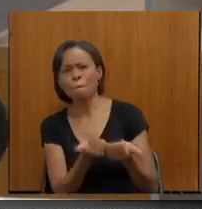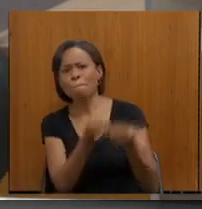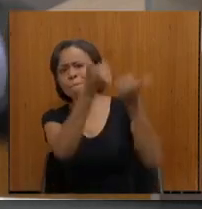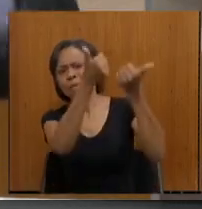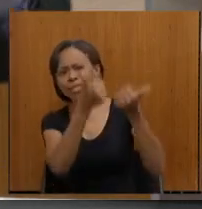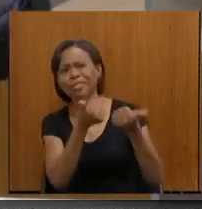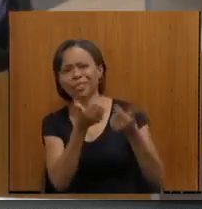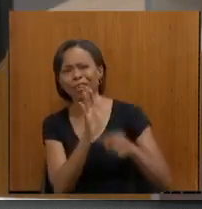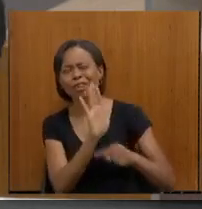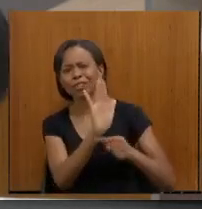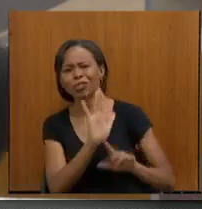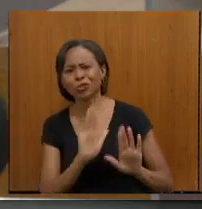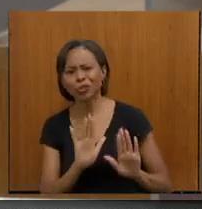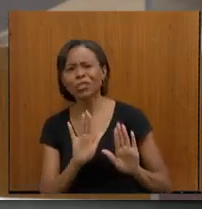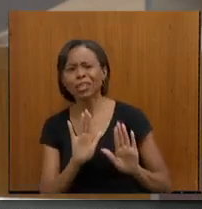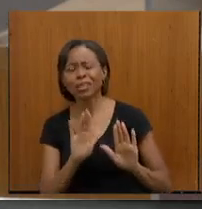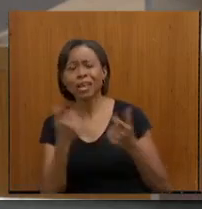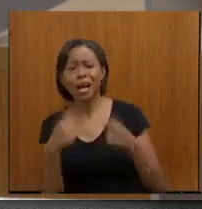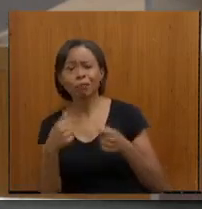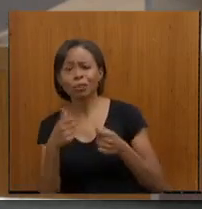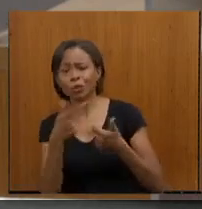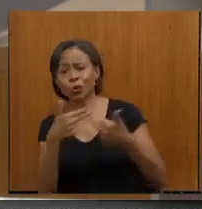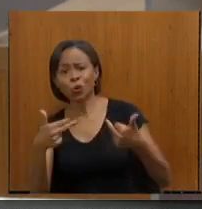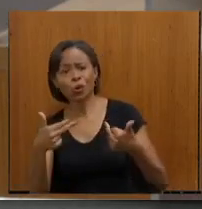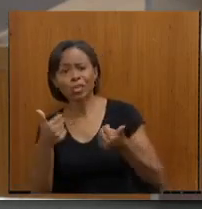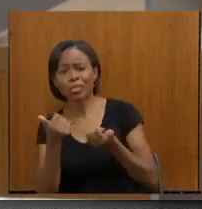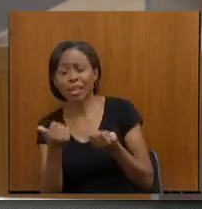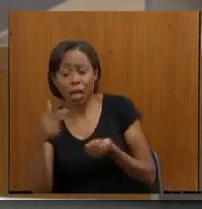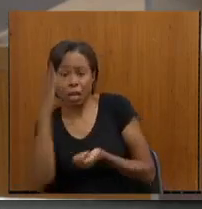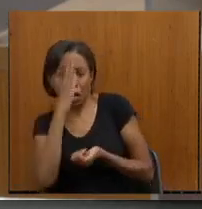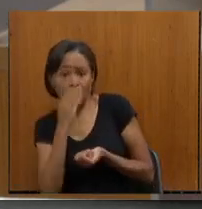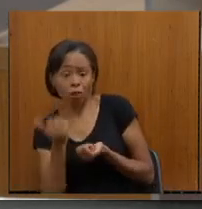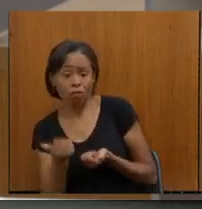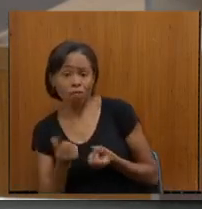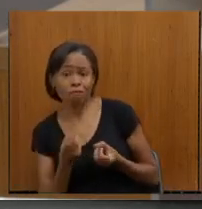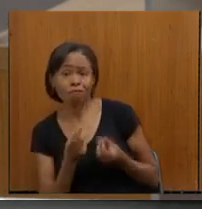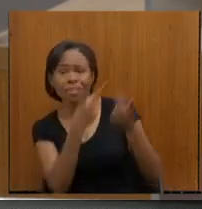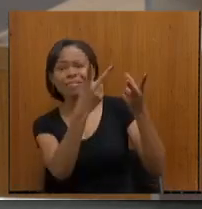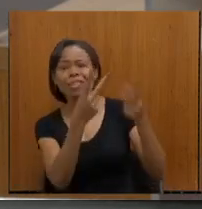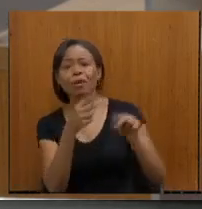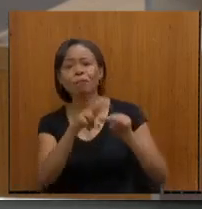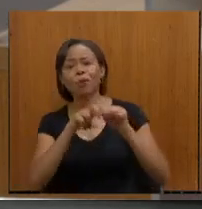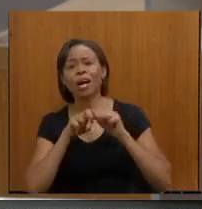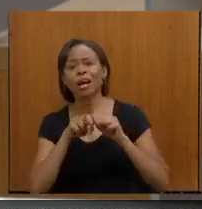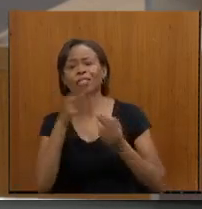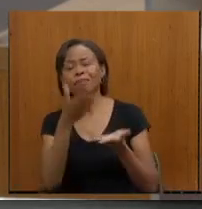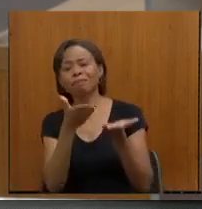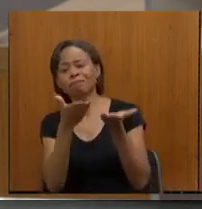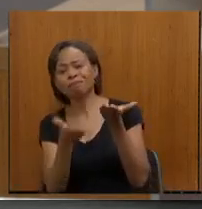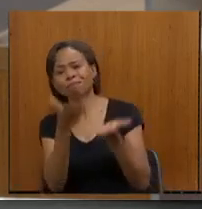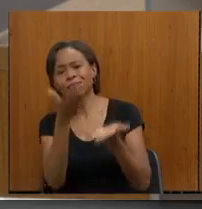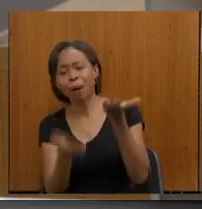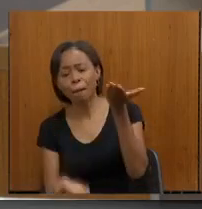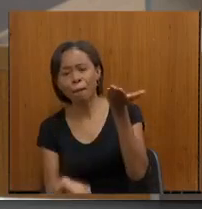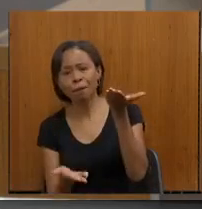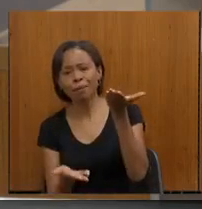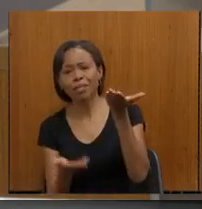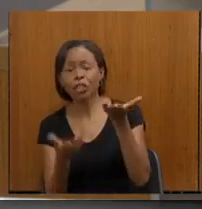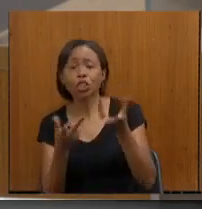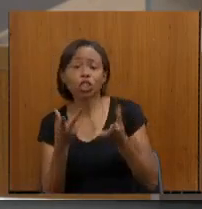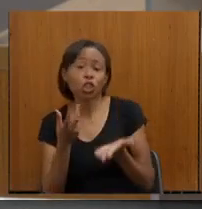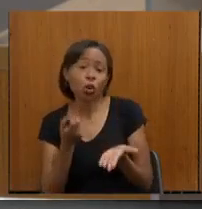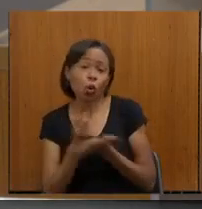levar divisas nacionais para fora do país é por conta essa balança desde favorável da importação de